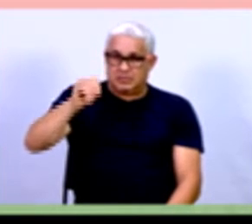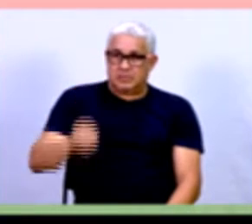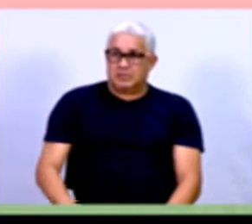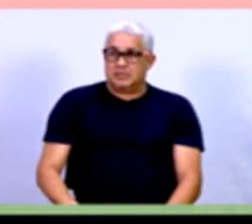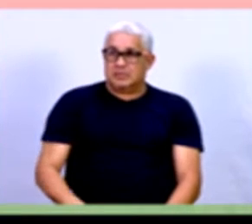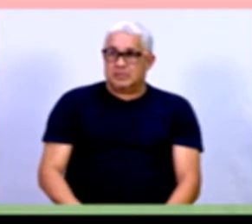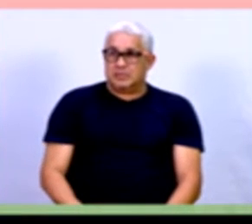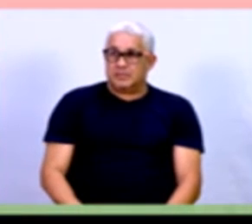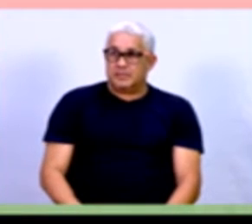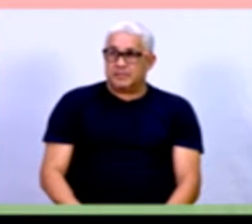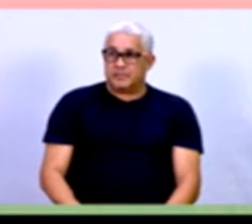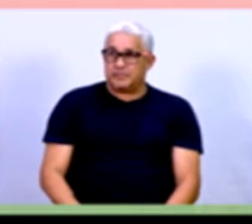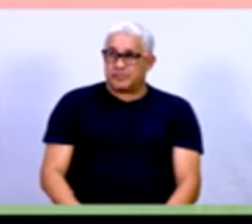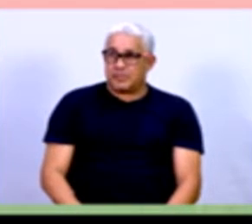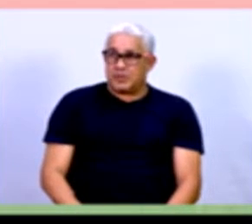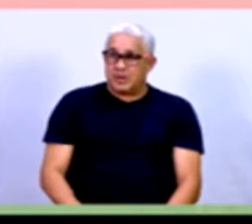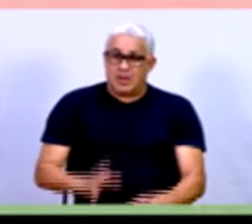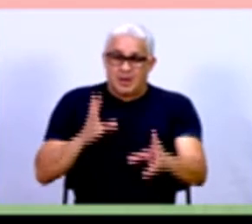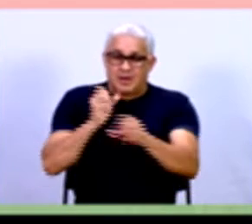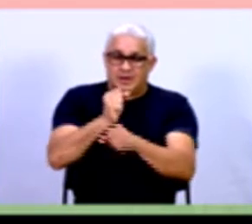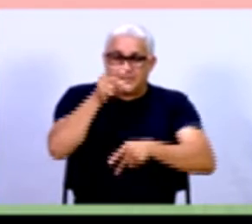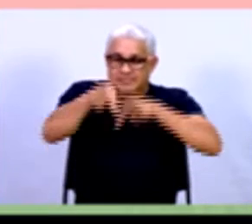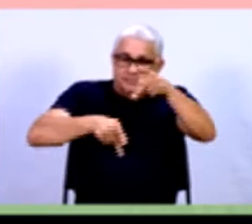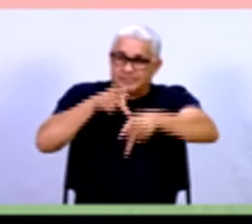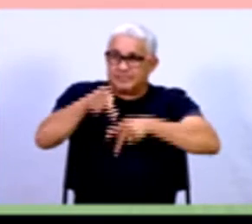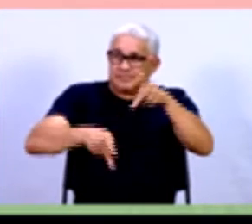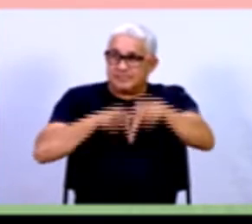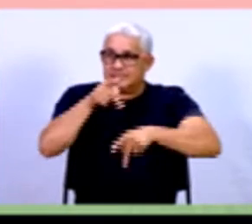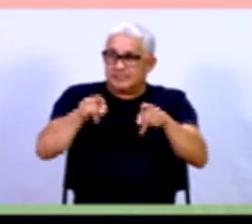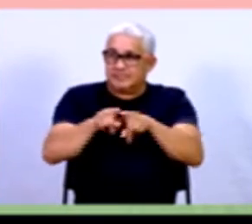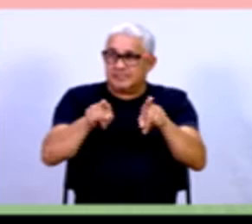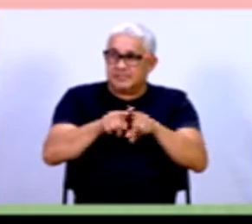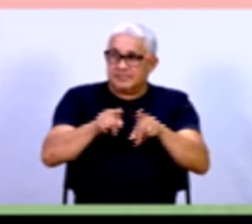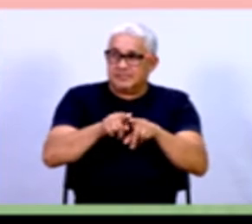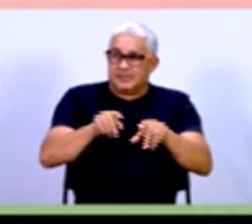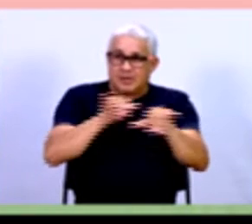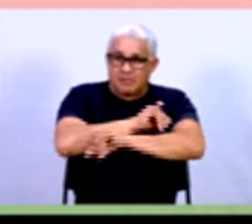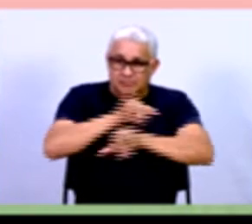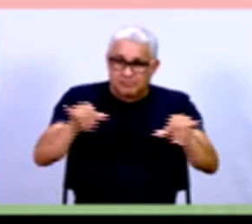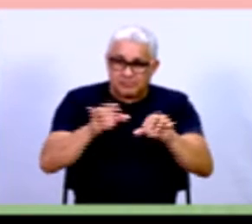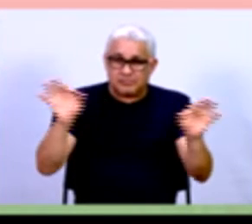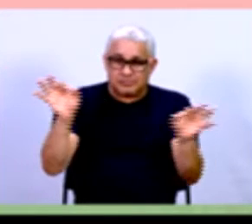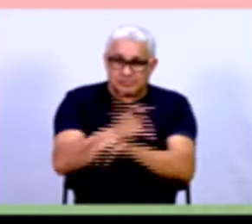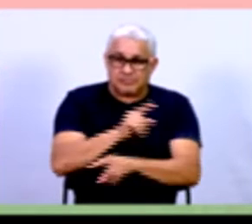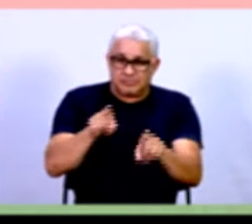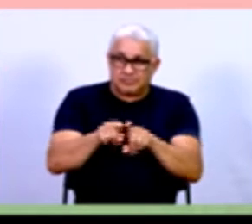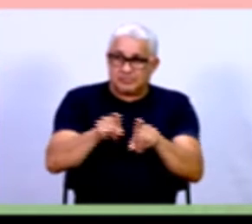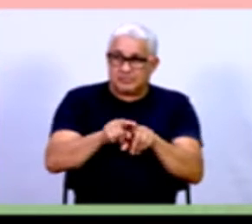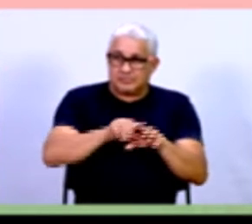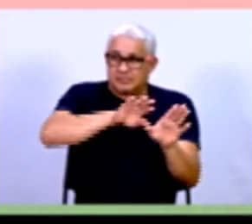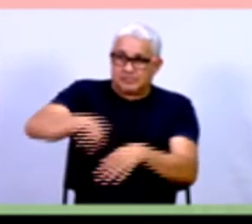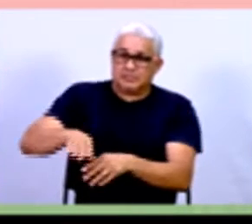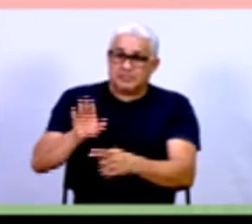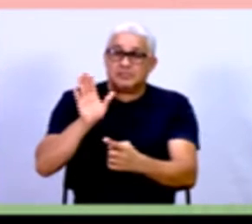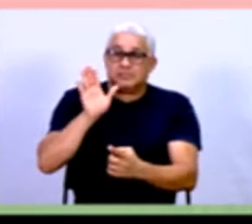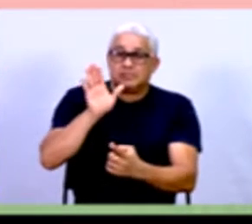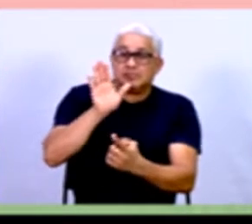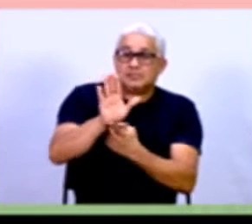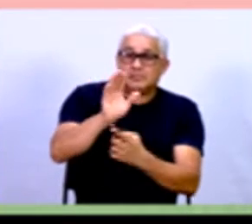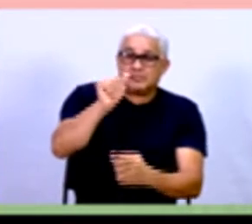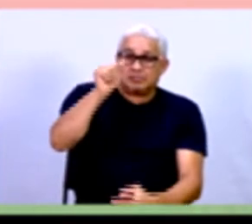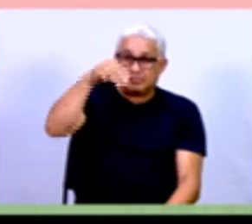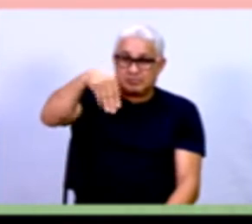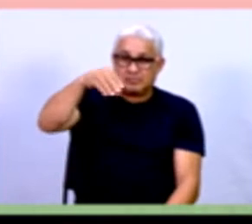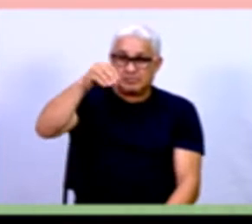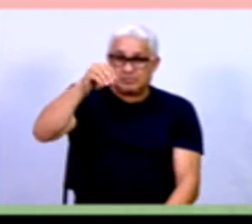é frequentemente cara e difícil de realizar. Amostragem. Uma amostragem é uma contagem ou